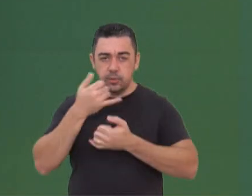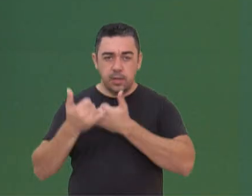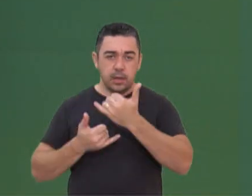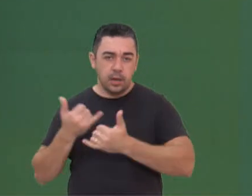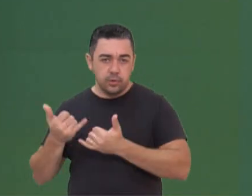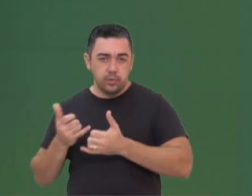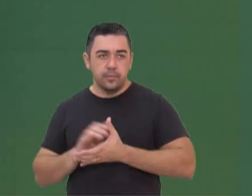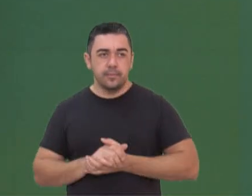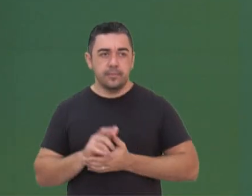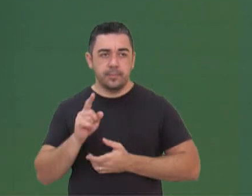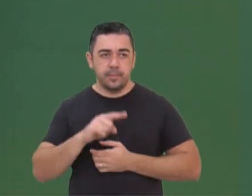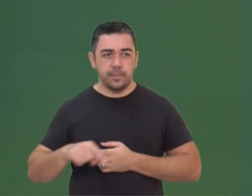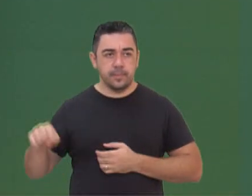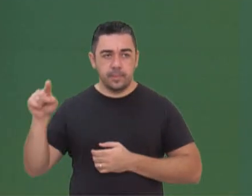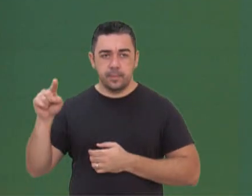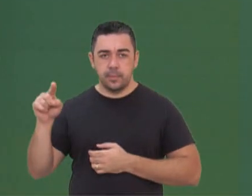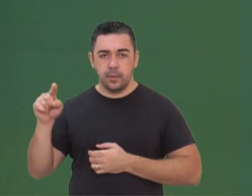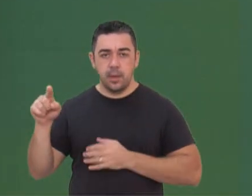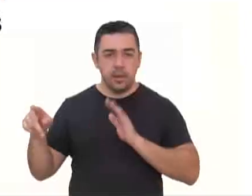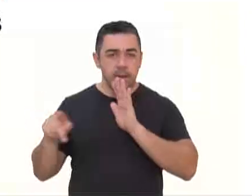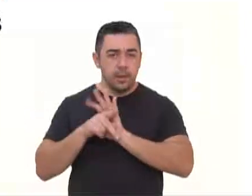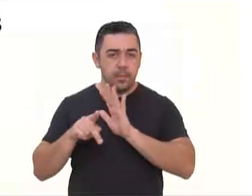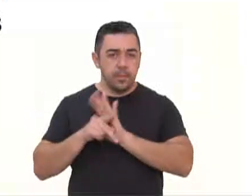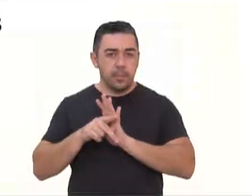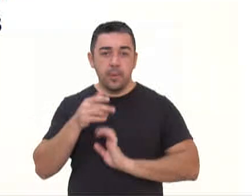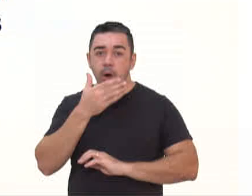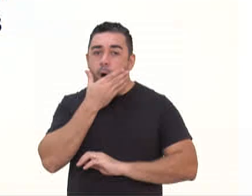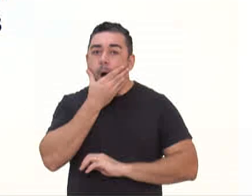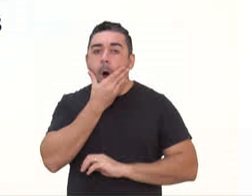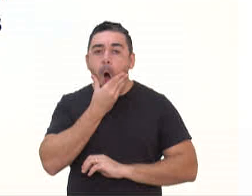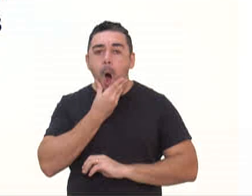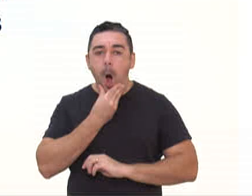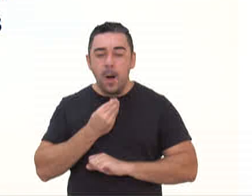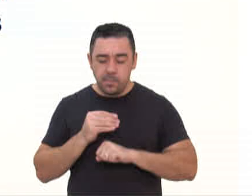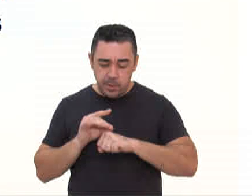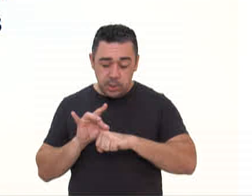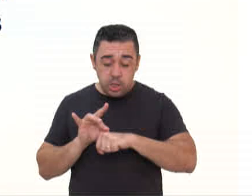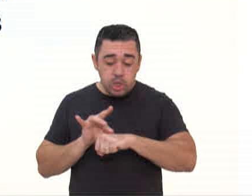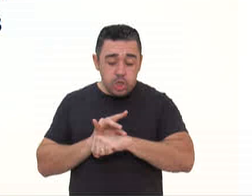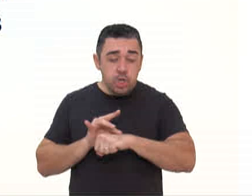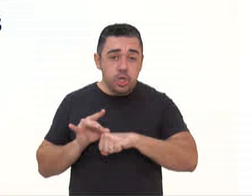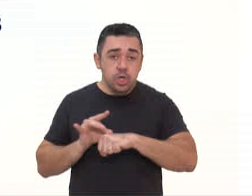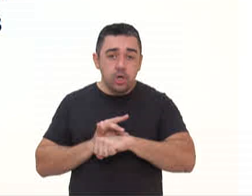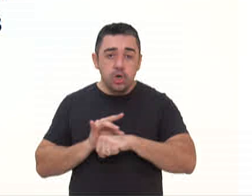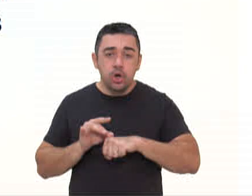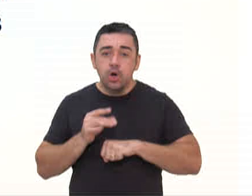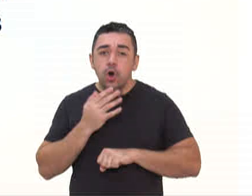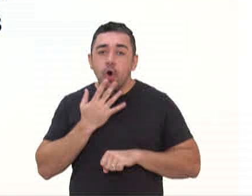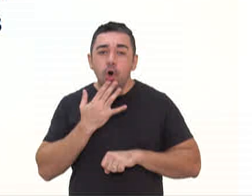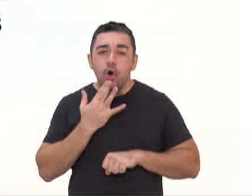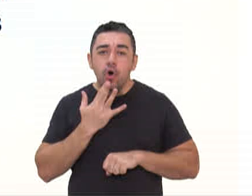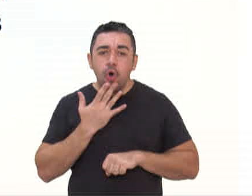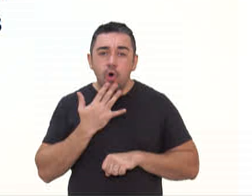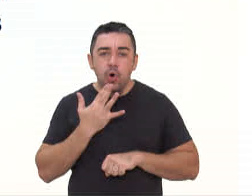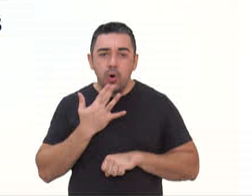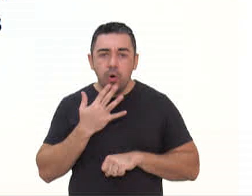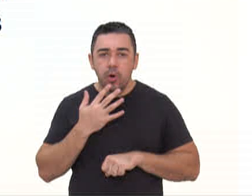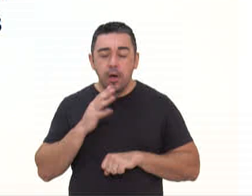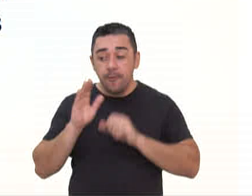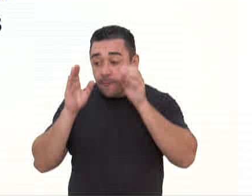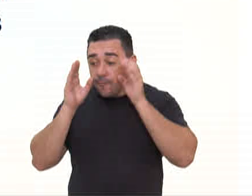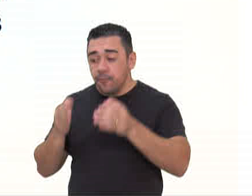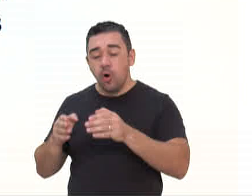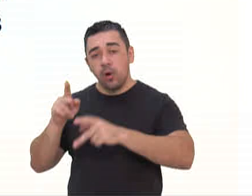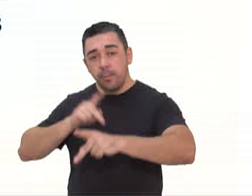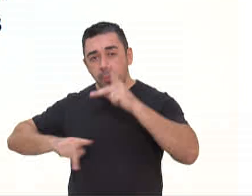lado direito da capa, dedicado aos homens de cor. Então, é um jornal que diz claramente que é voltado